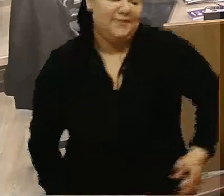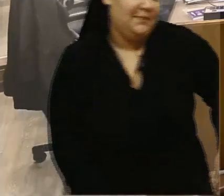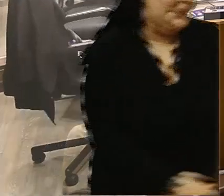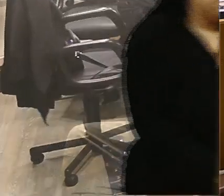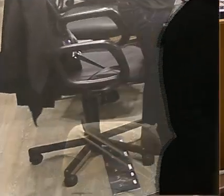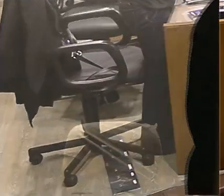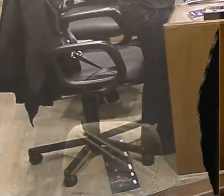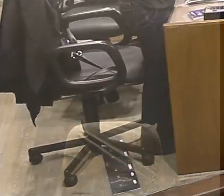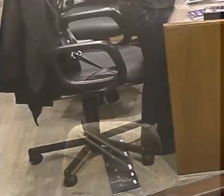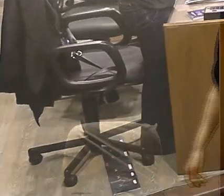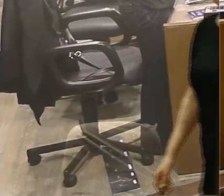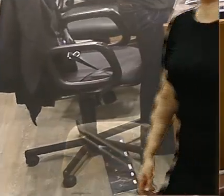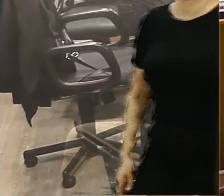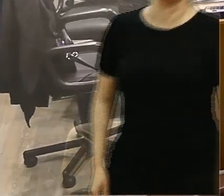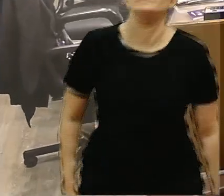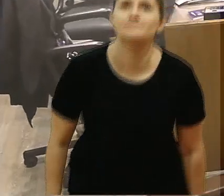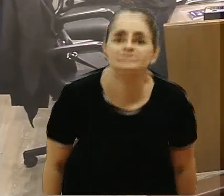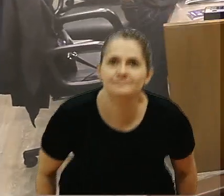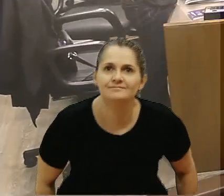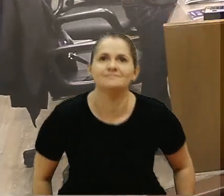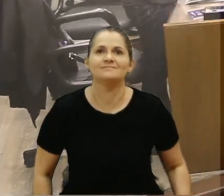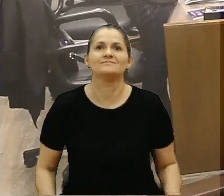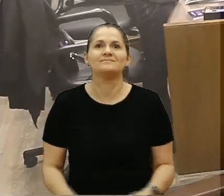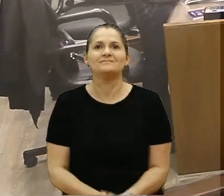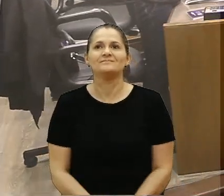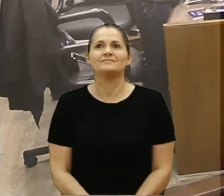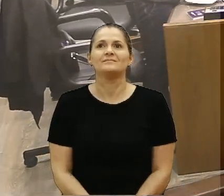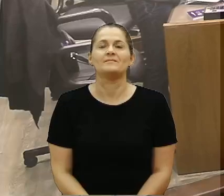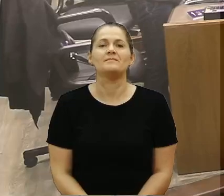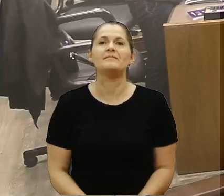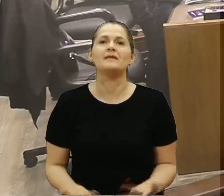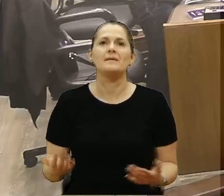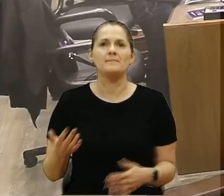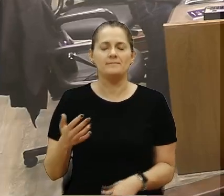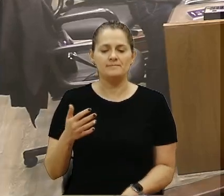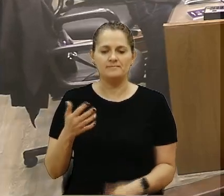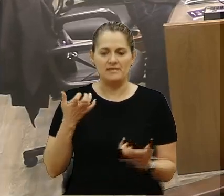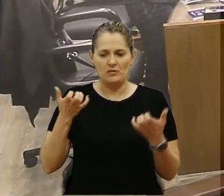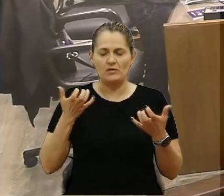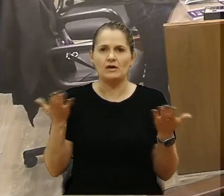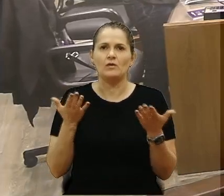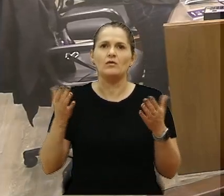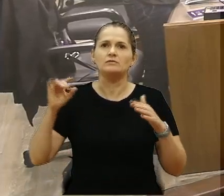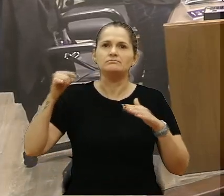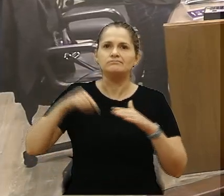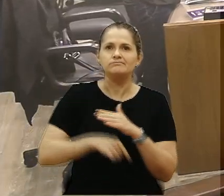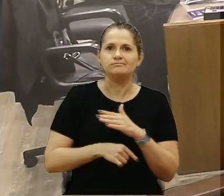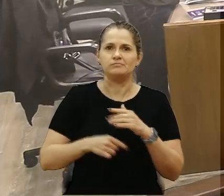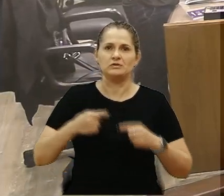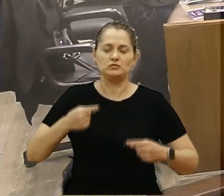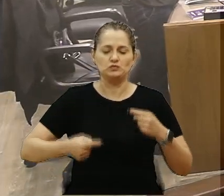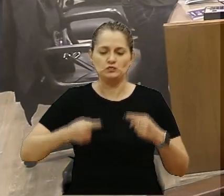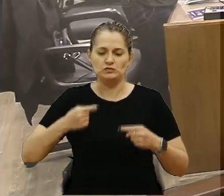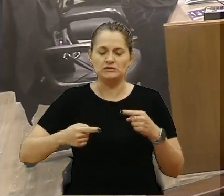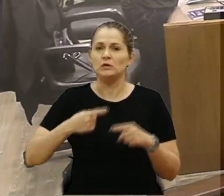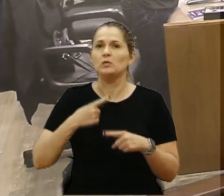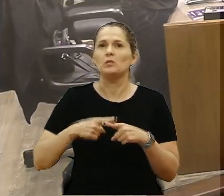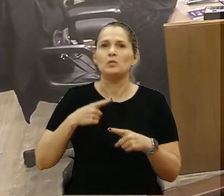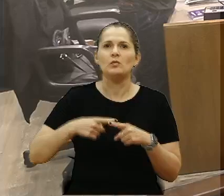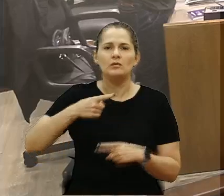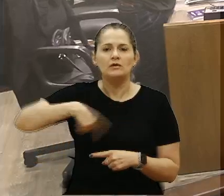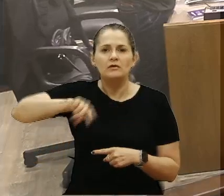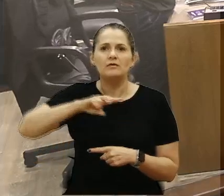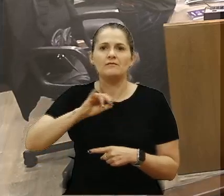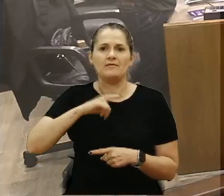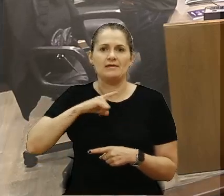Frigeri. Bom, nós não vamos provavelmente aprofundar aqui esse debate, porque nós teremos a